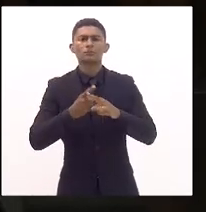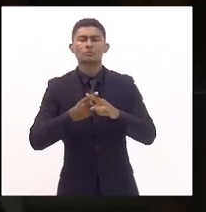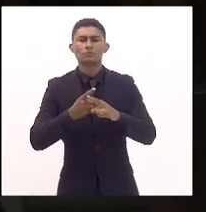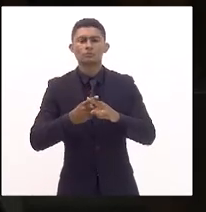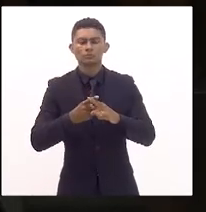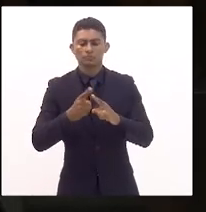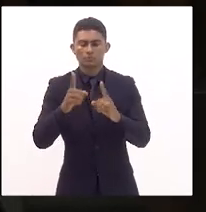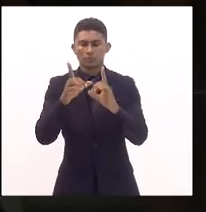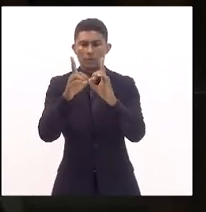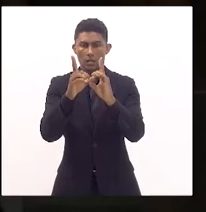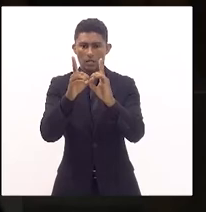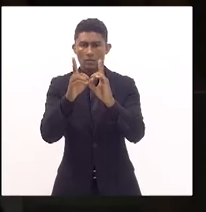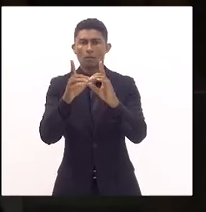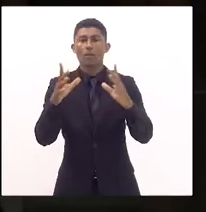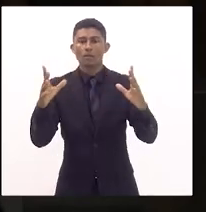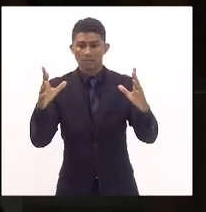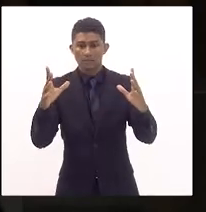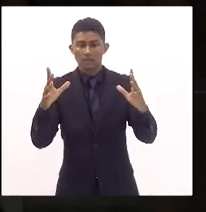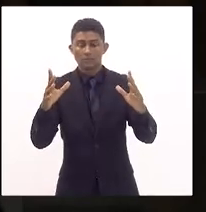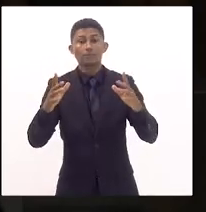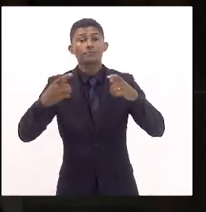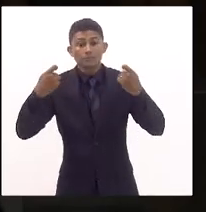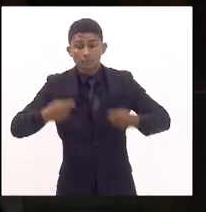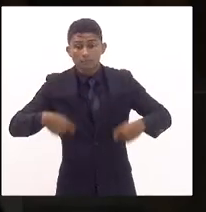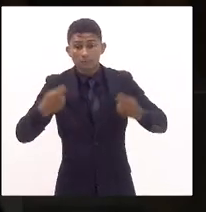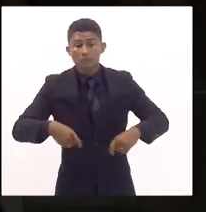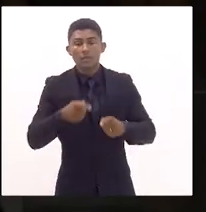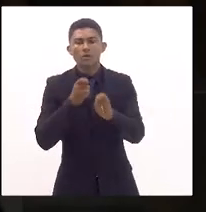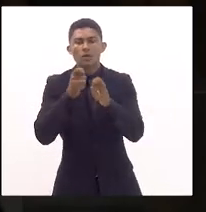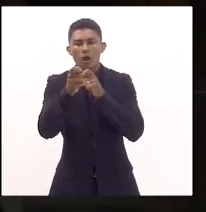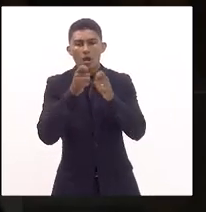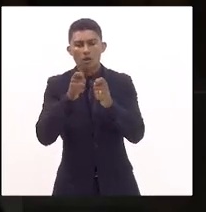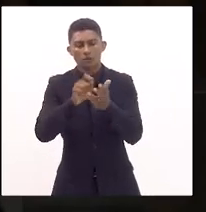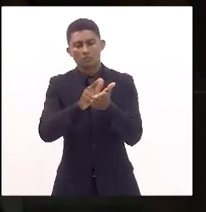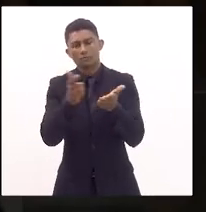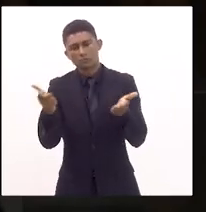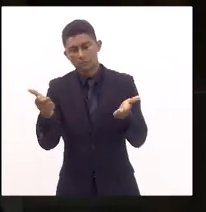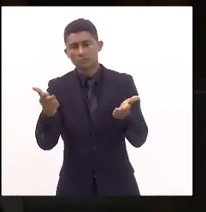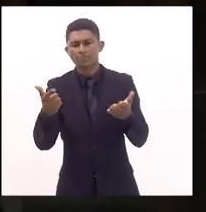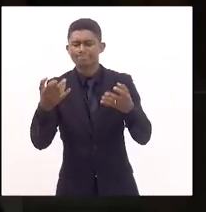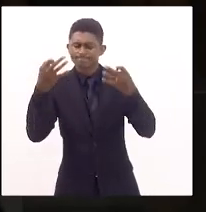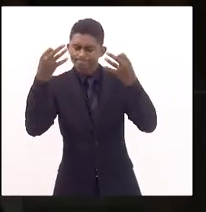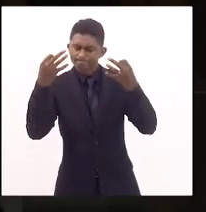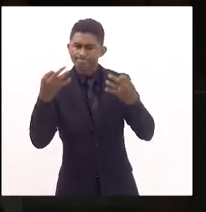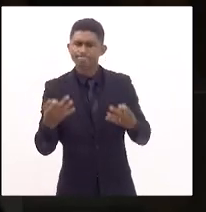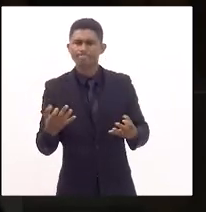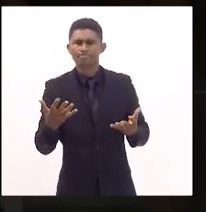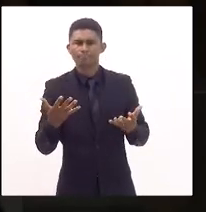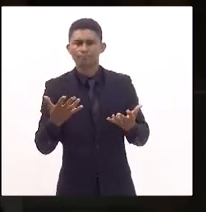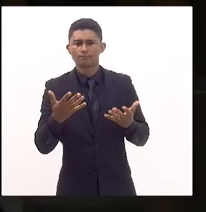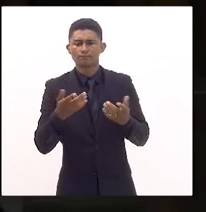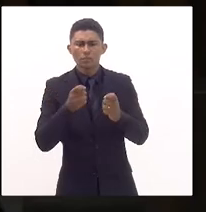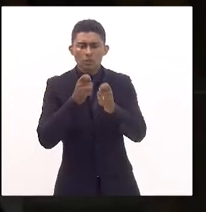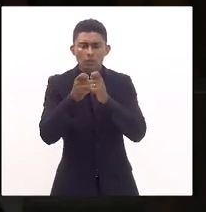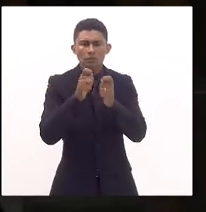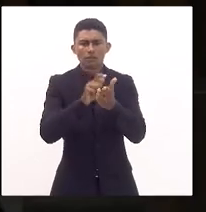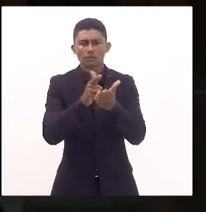democracia sem uma imprensa viva, sem uma imprensa